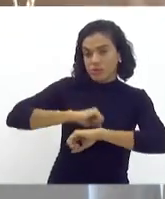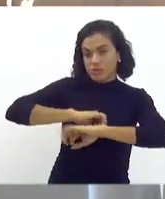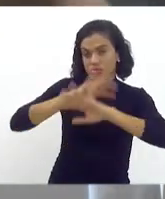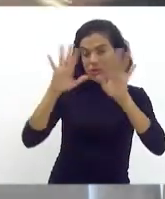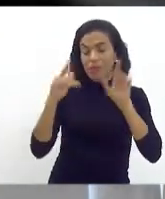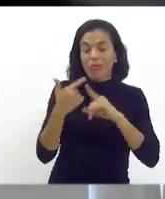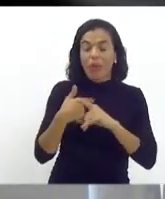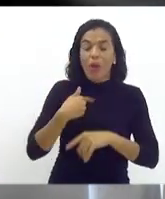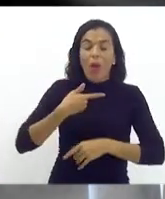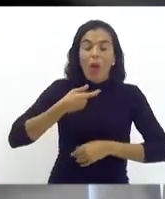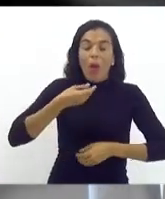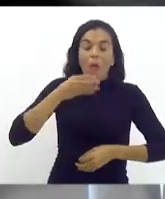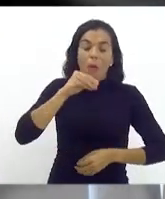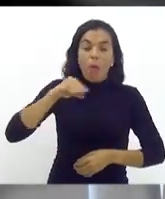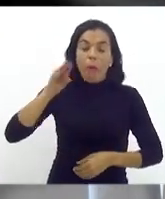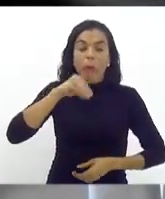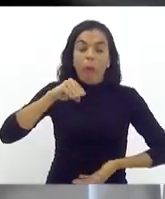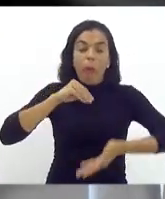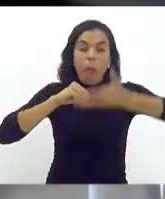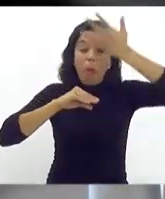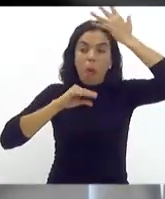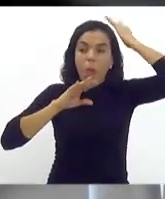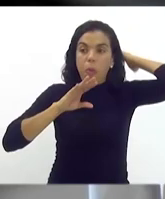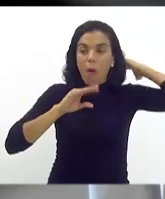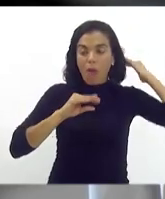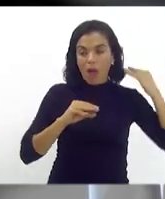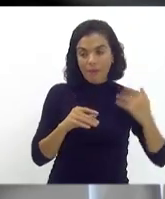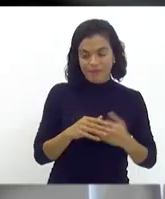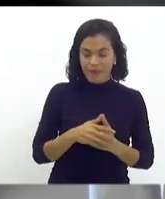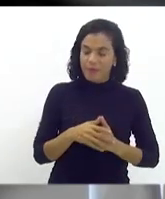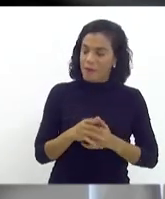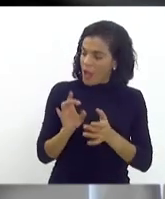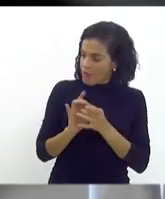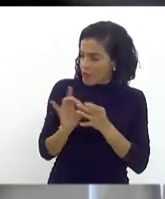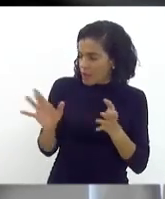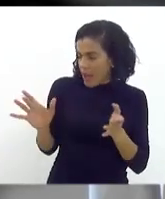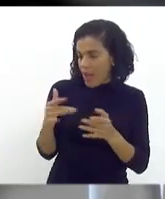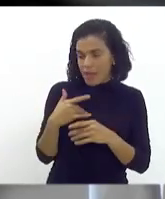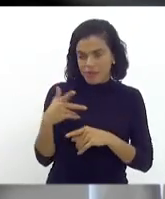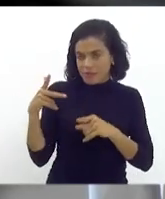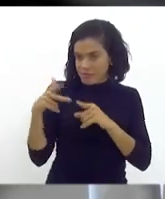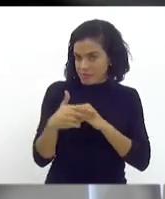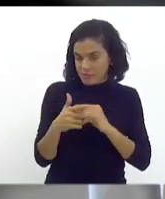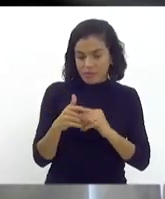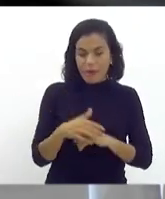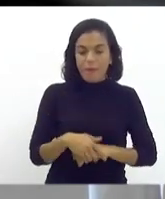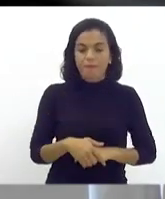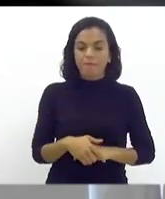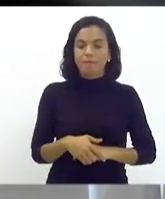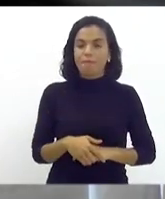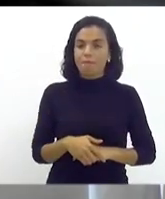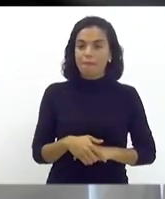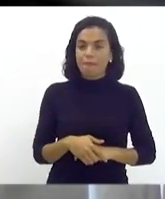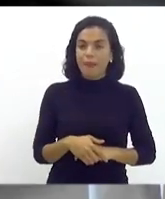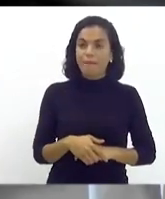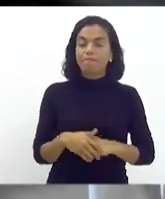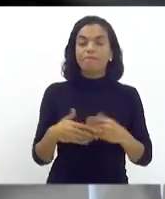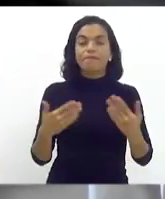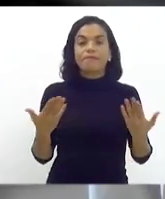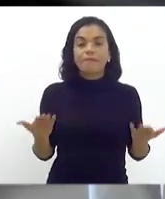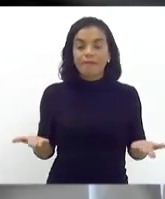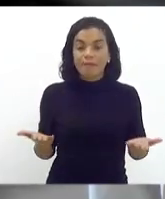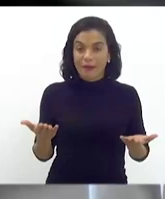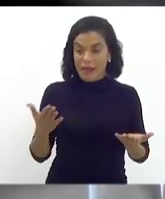eu falo rápido demais e não esclareço determinados pontos então fiquem muito à vontade para interromper da melhor forma da hora que quiserem né